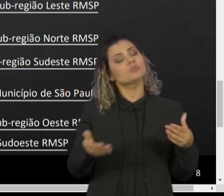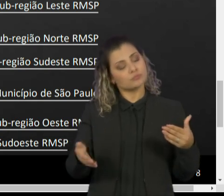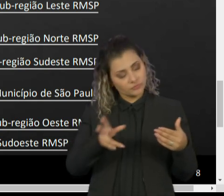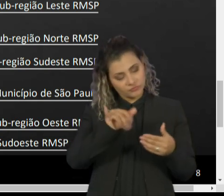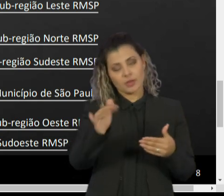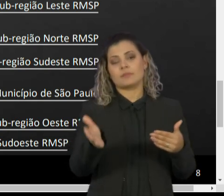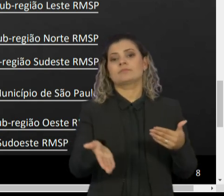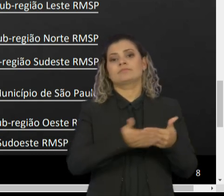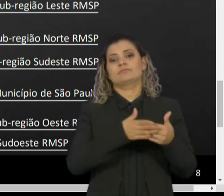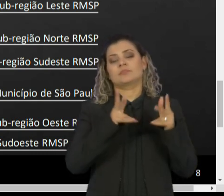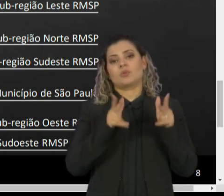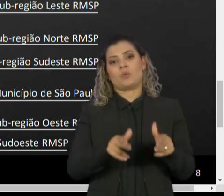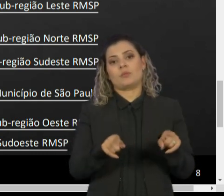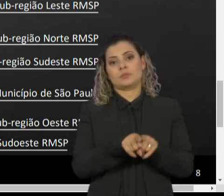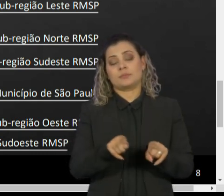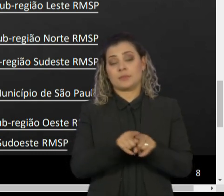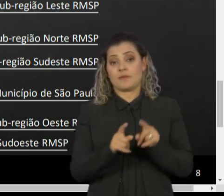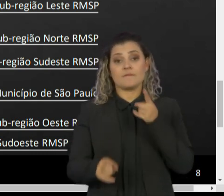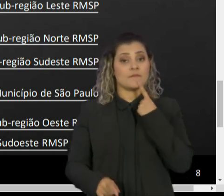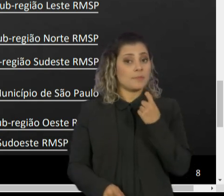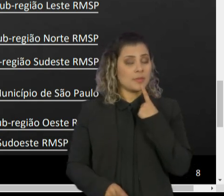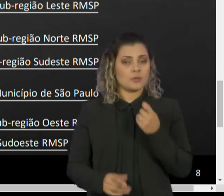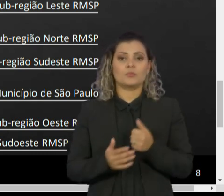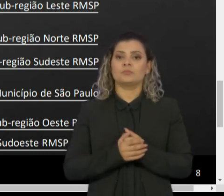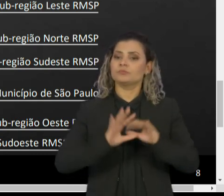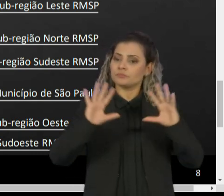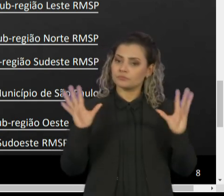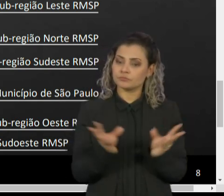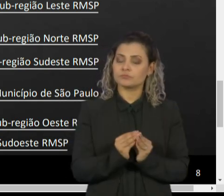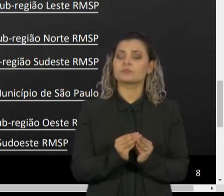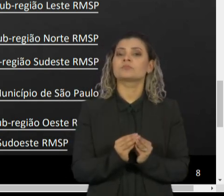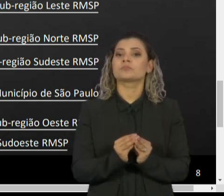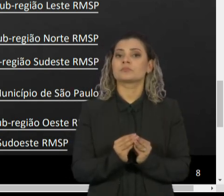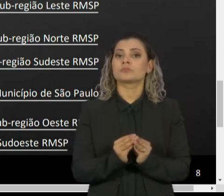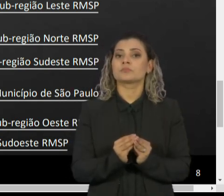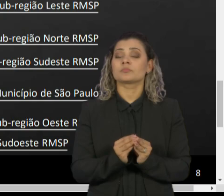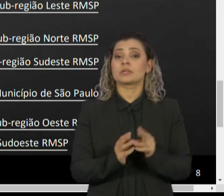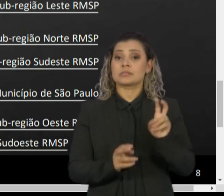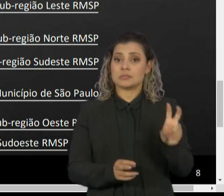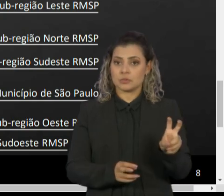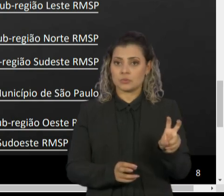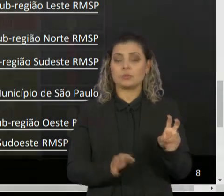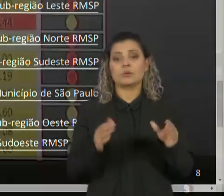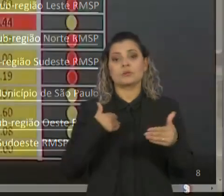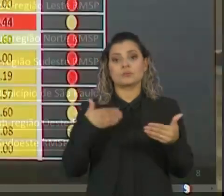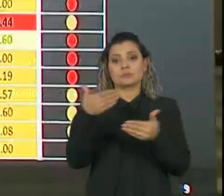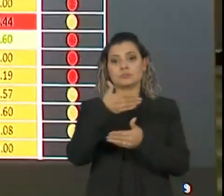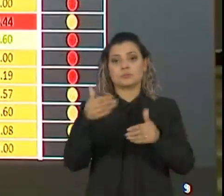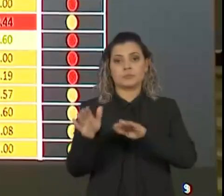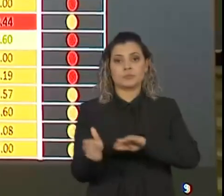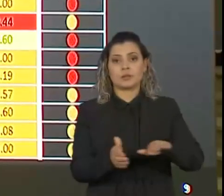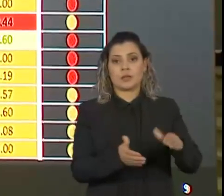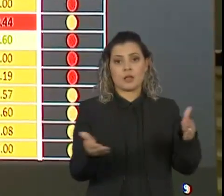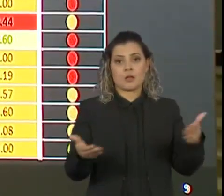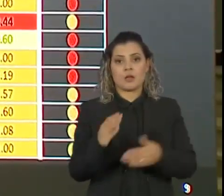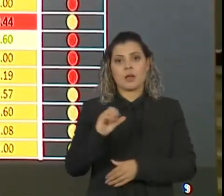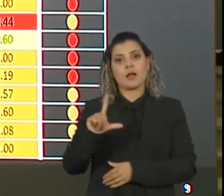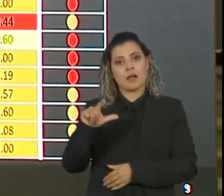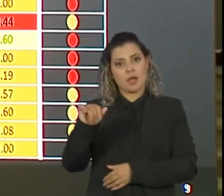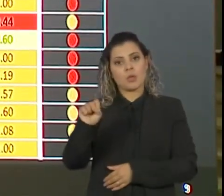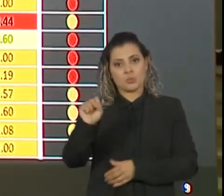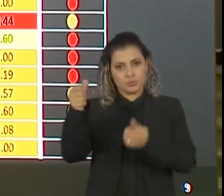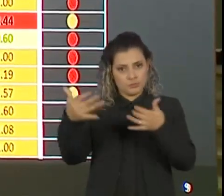mesma situação. Com isso, para finalizar, a gente tem na próxima página a tabela que o Dr. Carlos Carvalho já